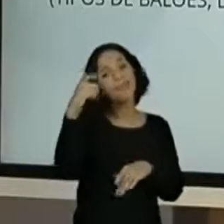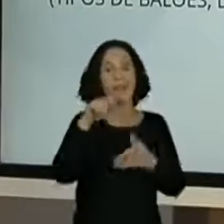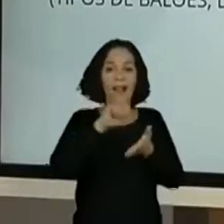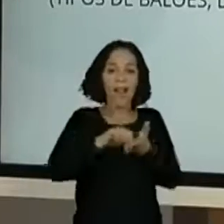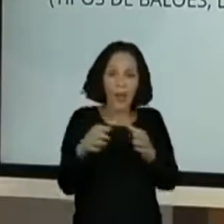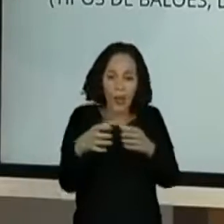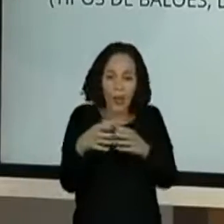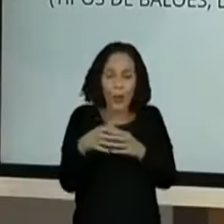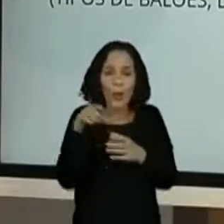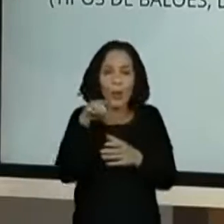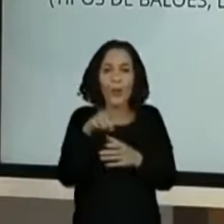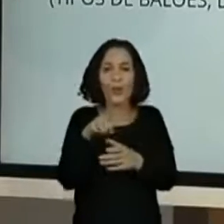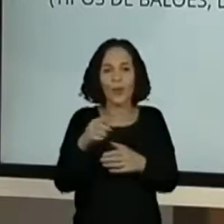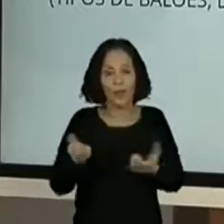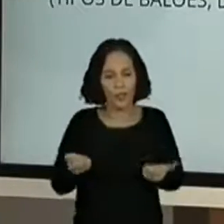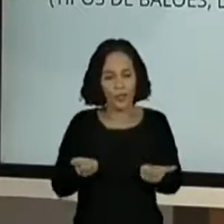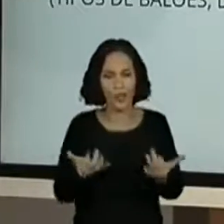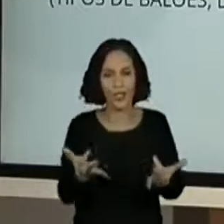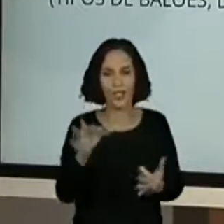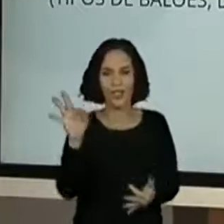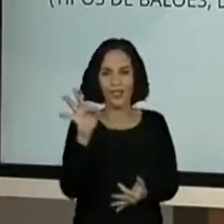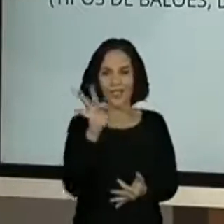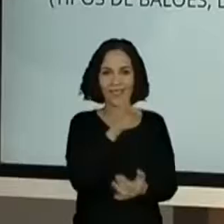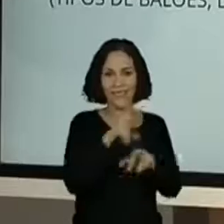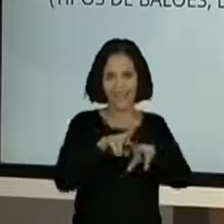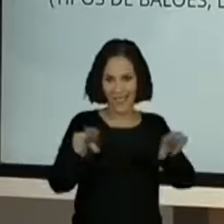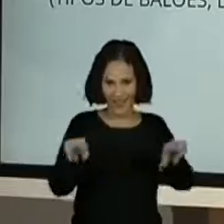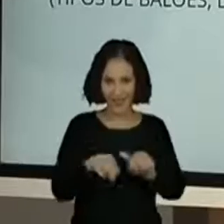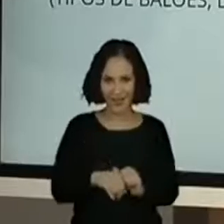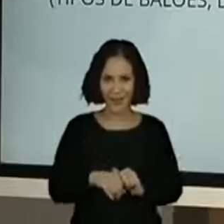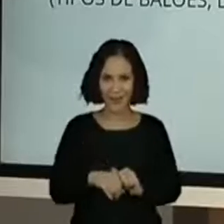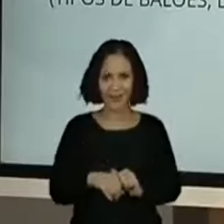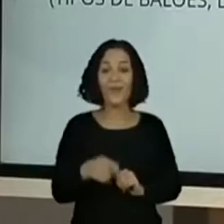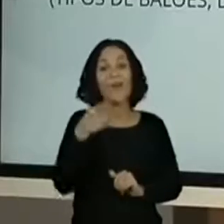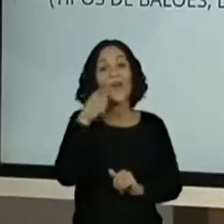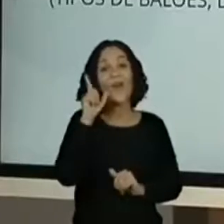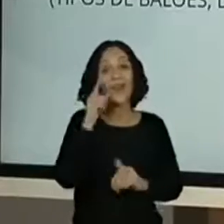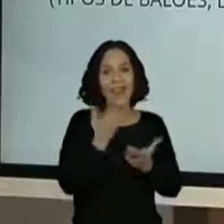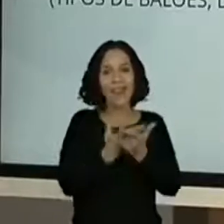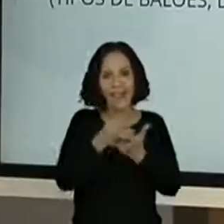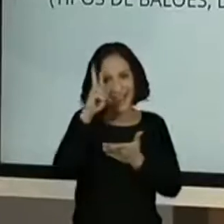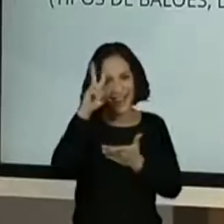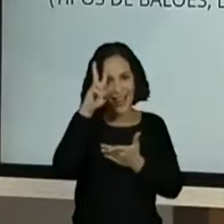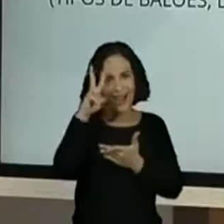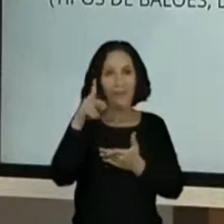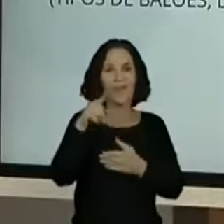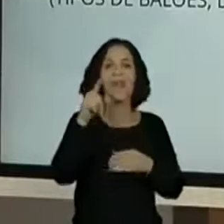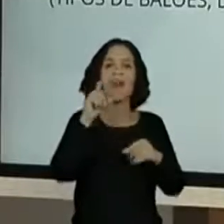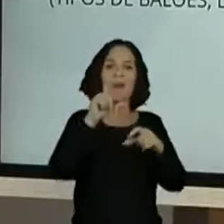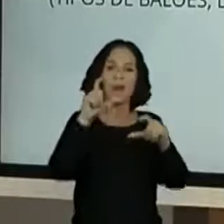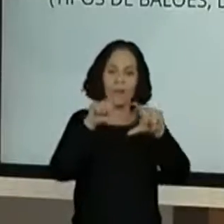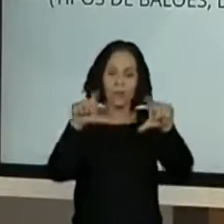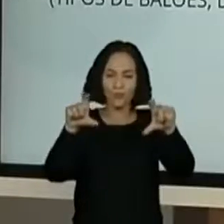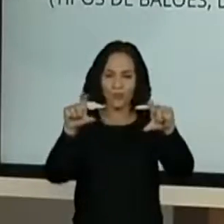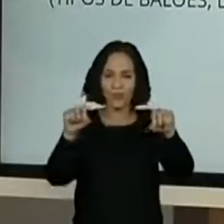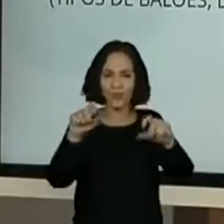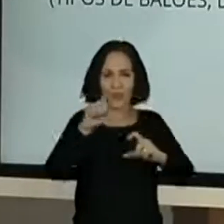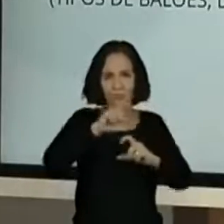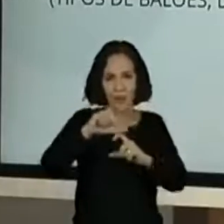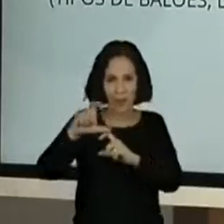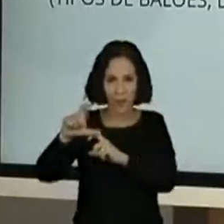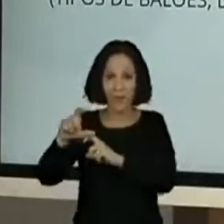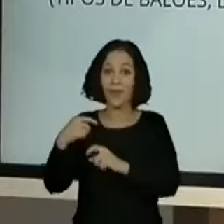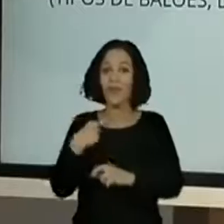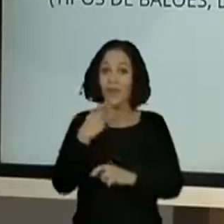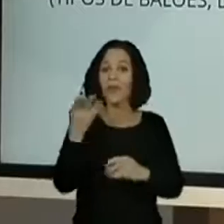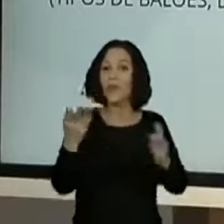turma dos bichinhos de jardim. Ontem a gente, no final da aula, teve uma oportunidade de ler ali uma tirinha. Mas eu disse que hoje eu contaria